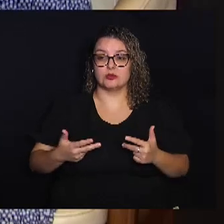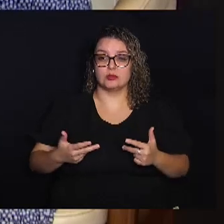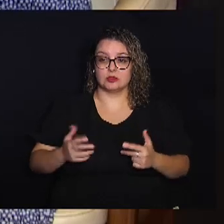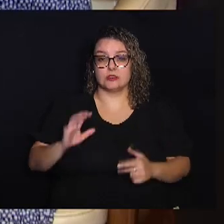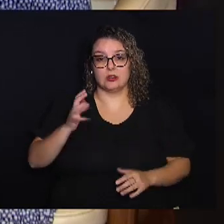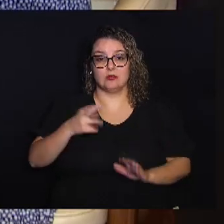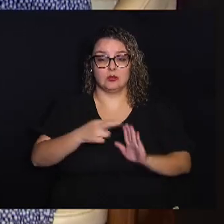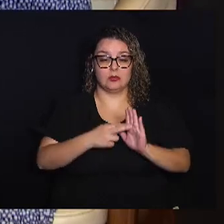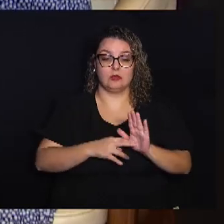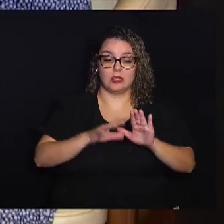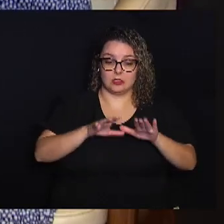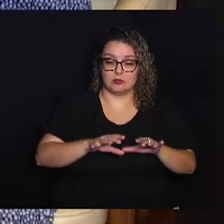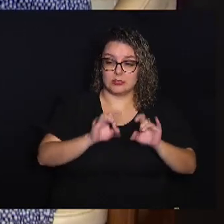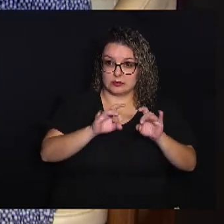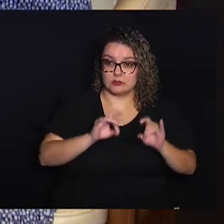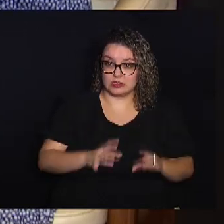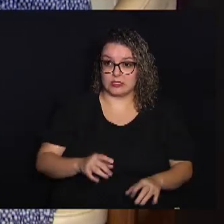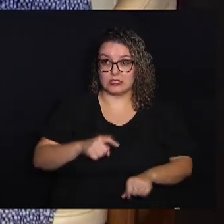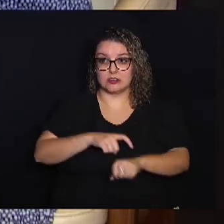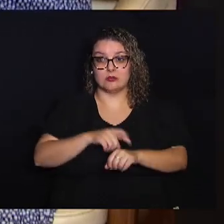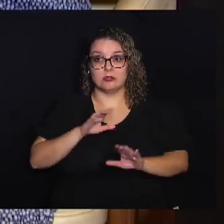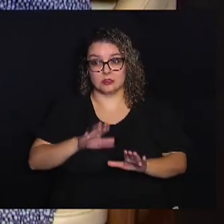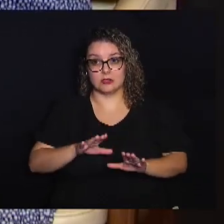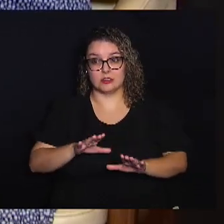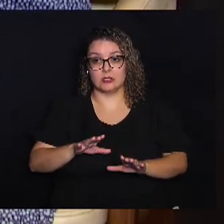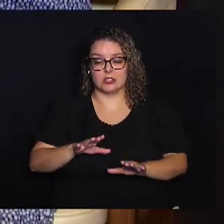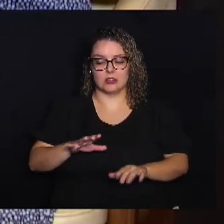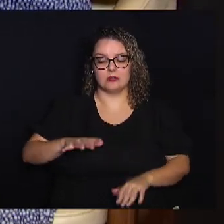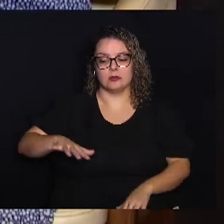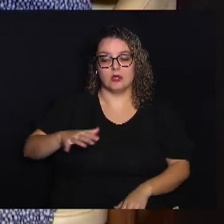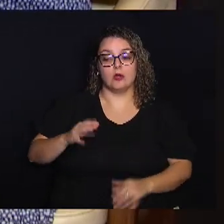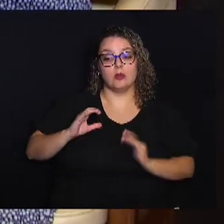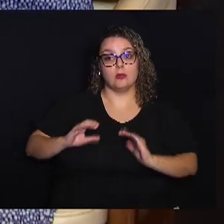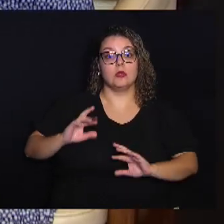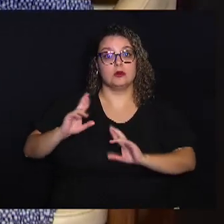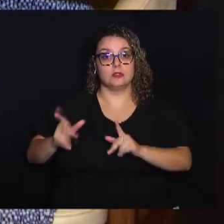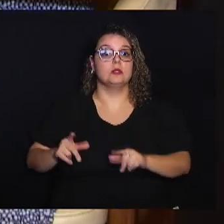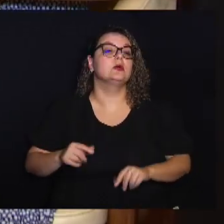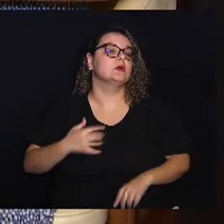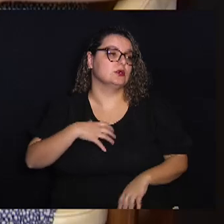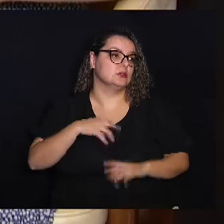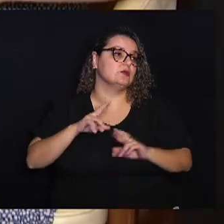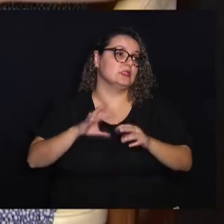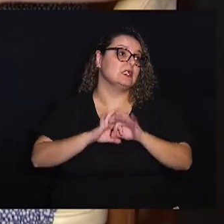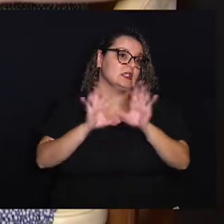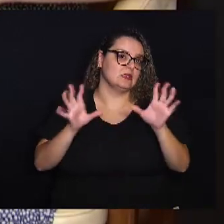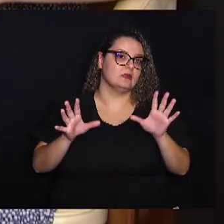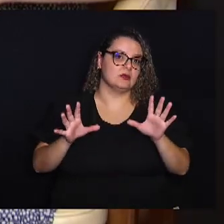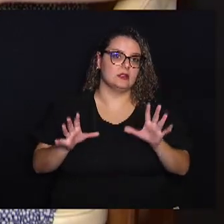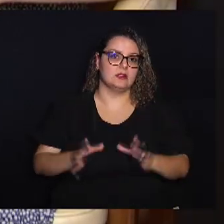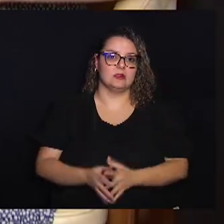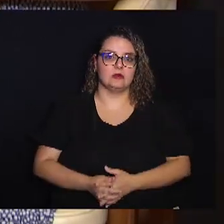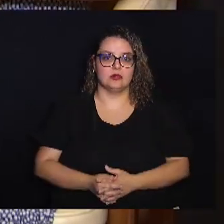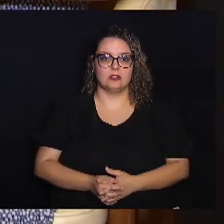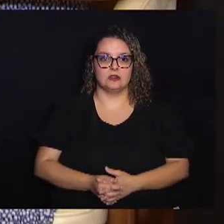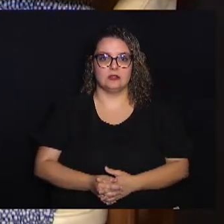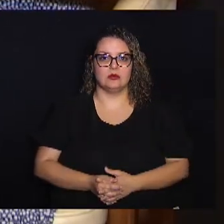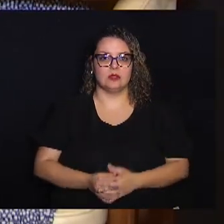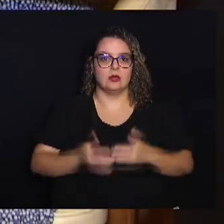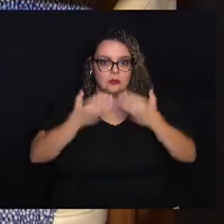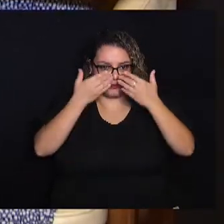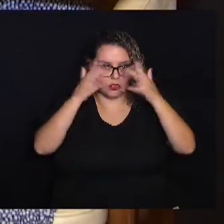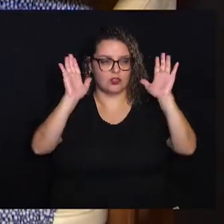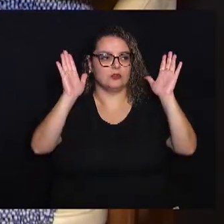e ali naquele momento ela entende que ela pode se comportar de uma outra forma. Acaba abrindo um pouco